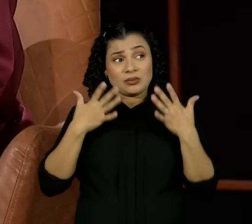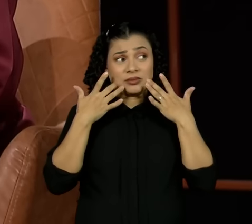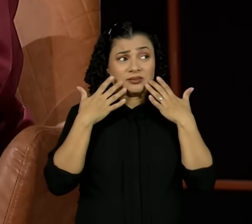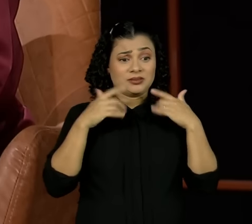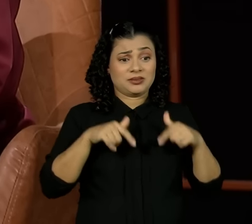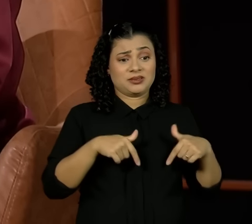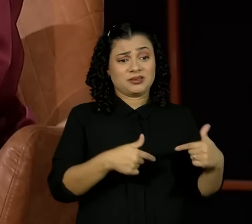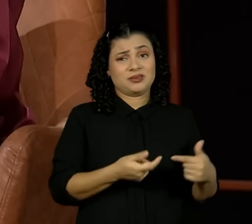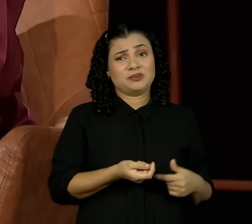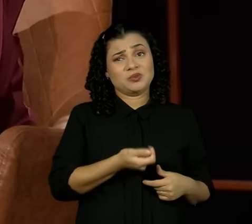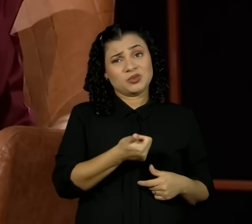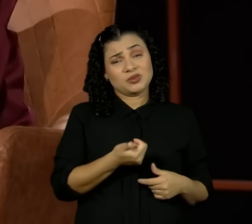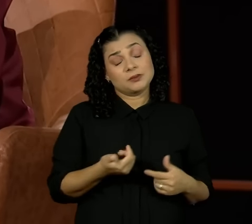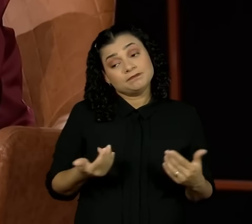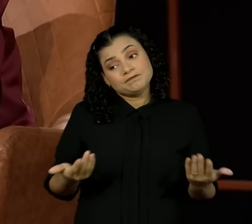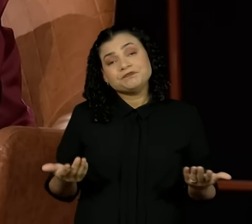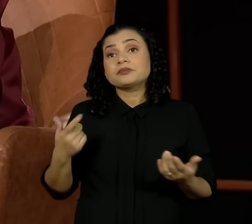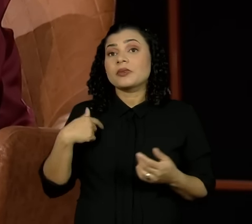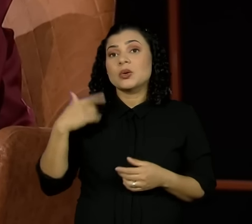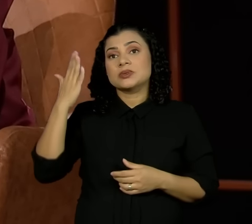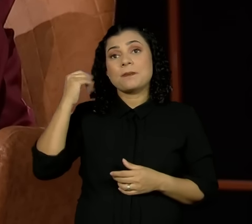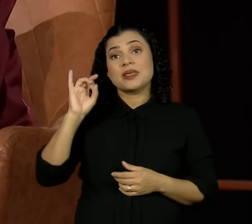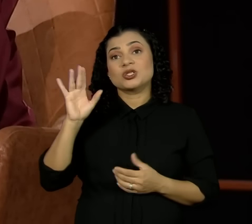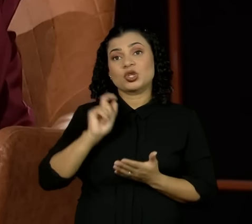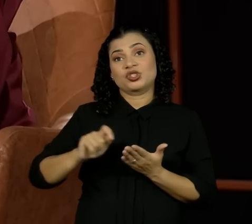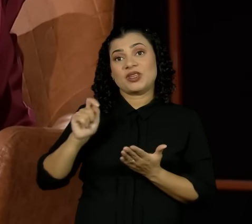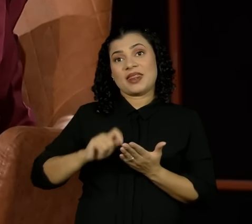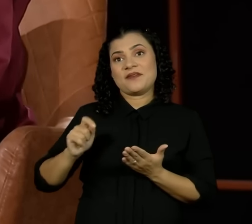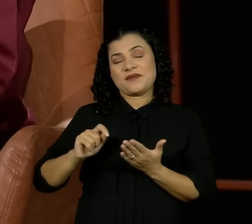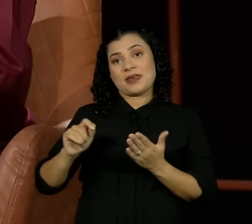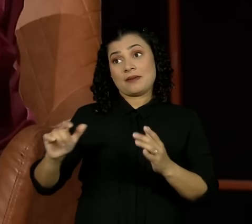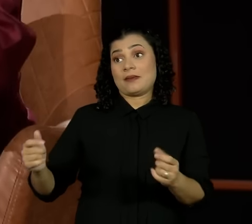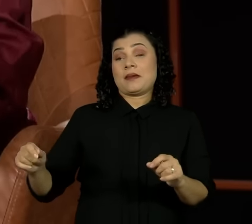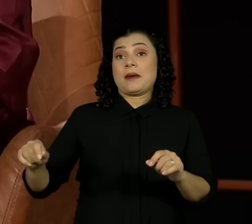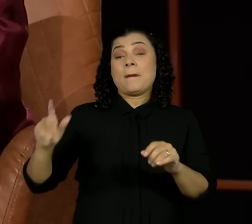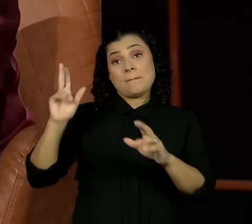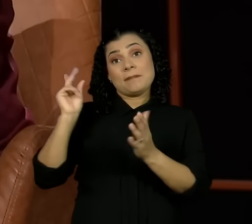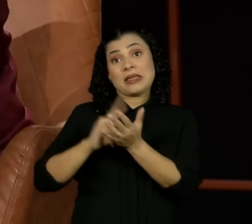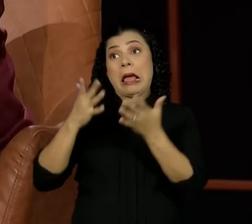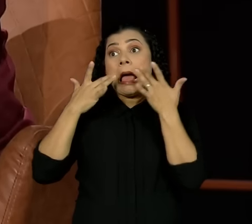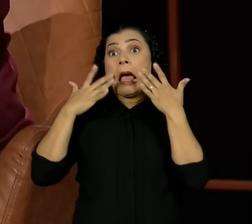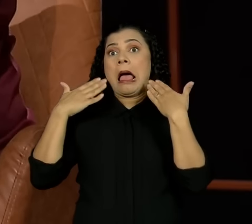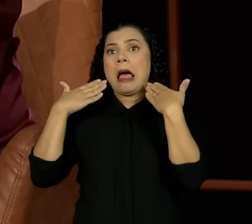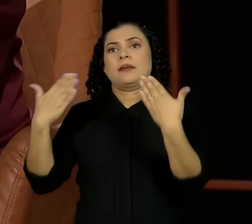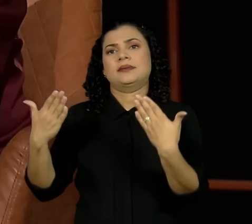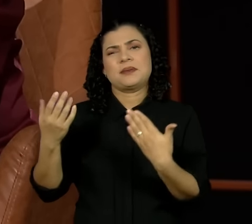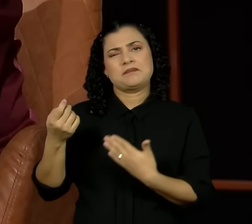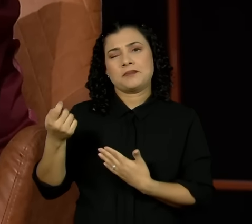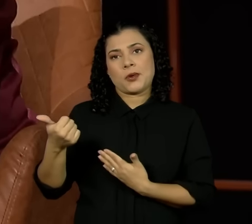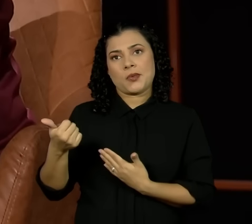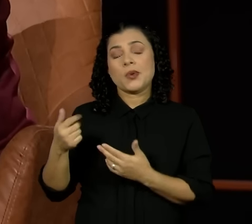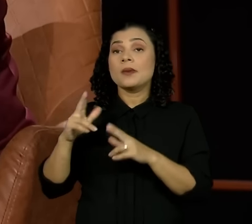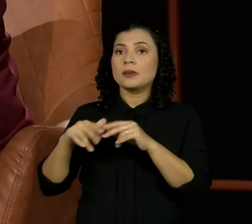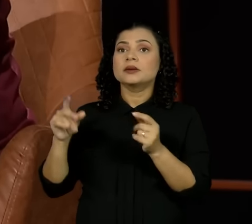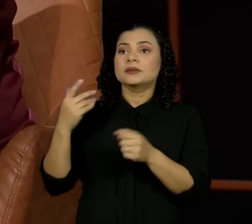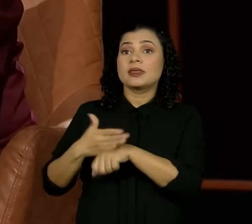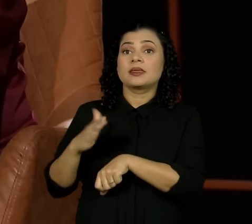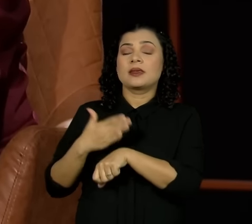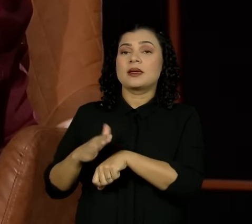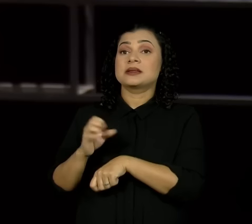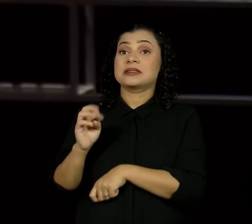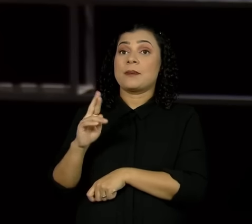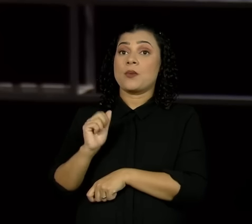E aí a única coisa que eu sabia era escrever. Então o que eu faço? Eu entrei na última hora do Samuel Weiner.